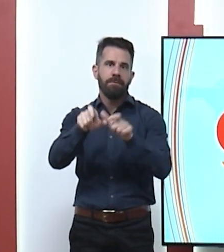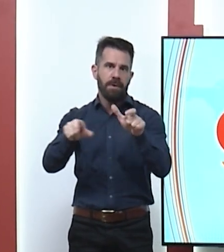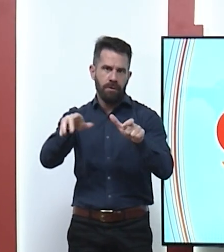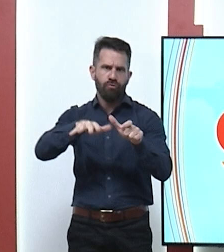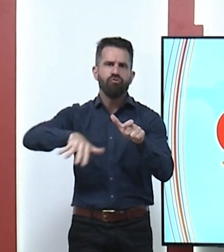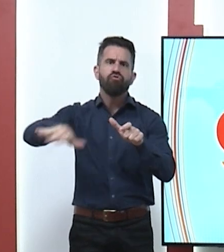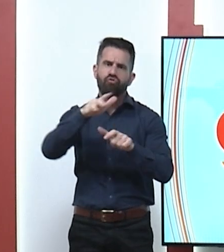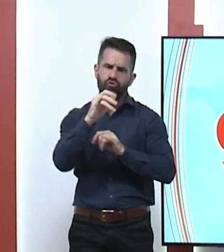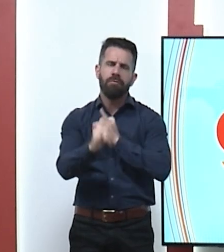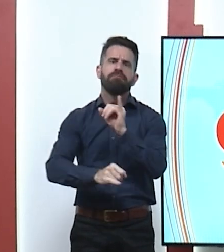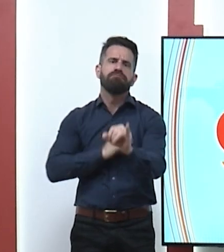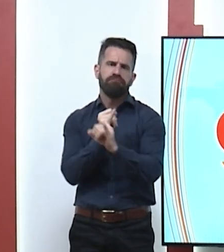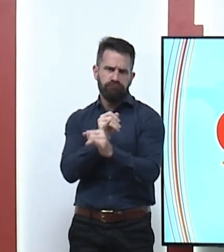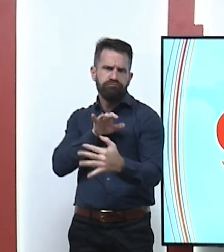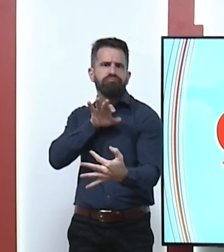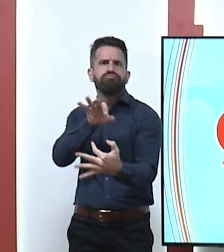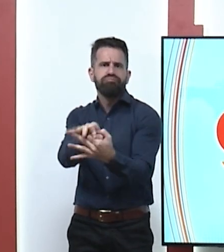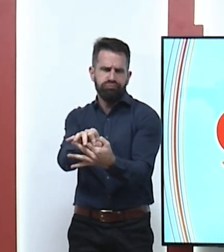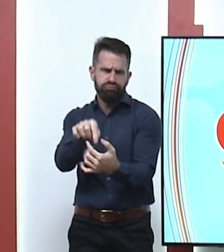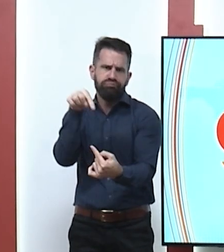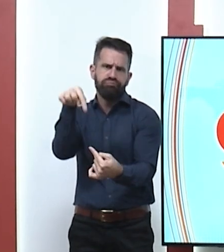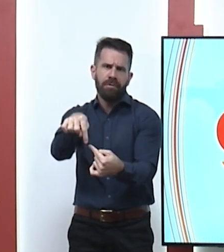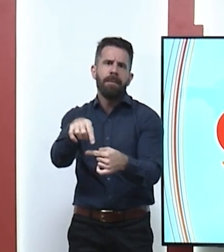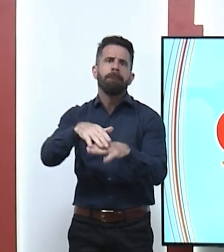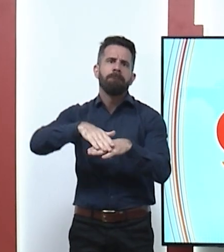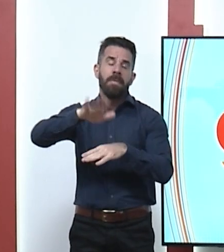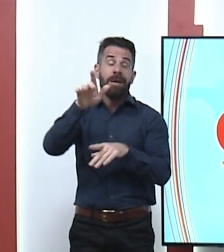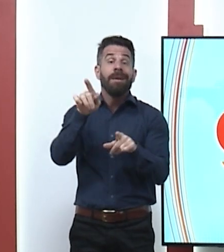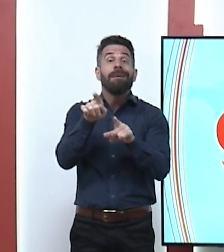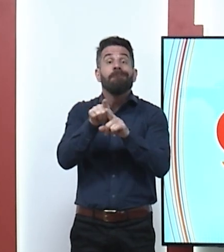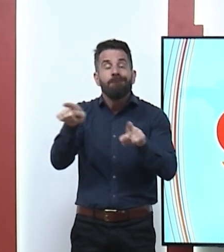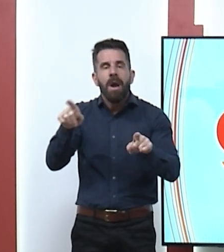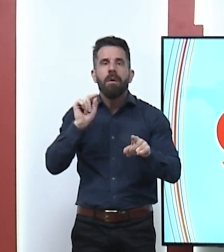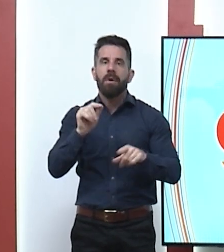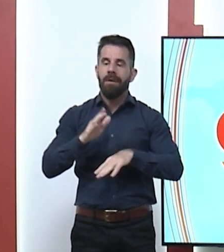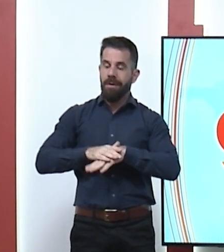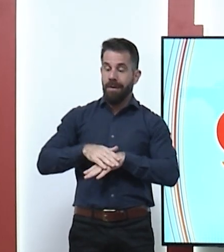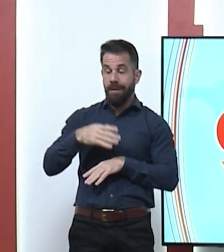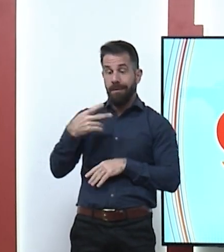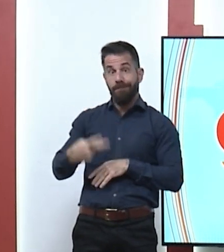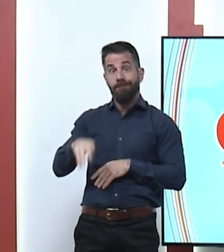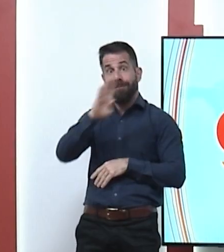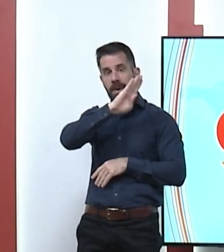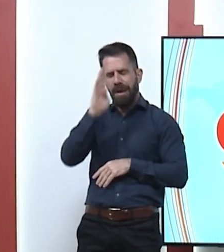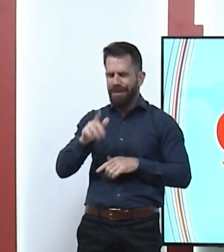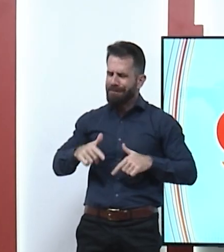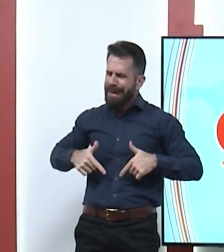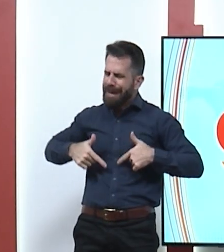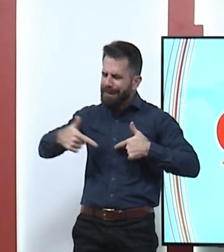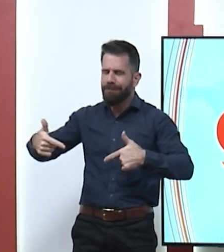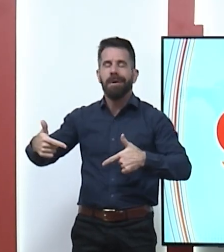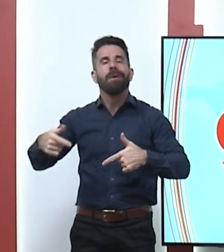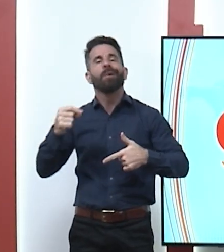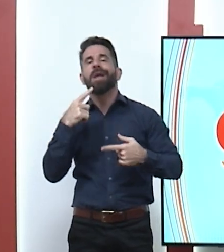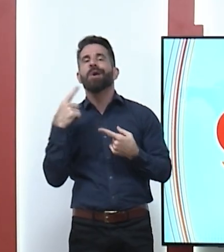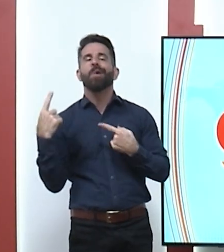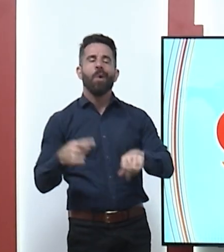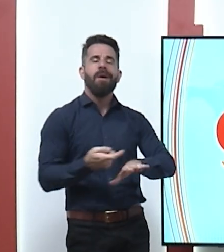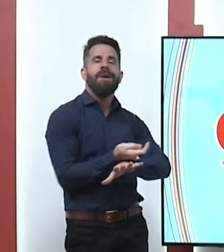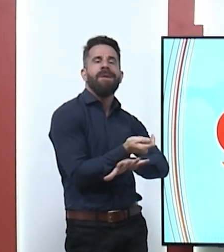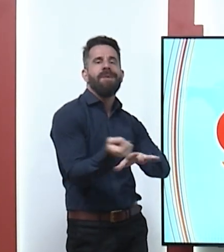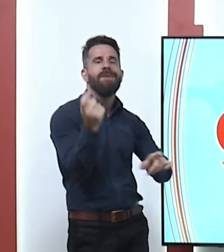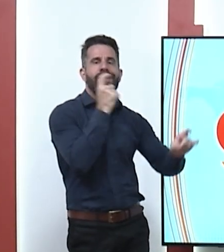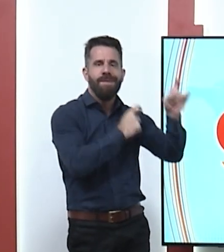local, o Brasil enfrenta o desafio de combater a desinformação, que ganha ainda mais força no período